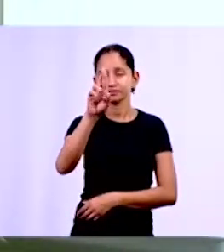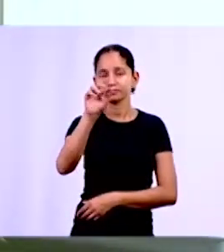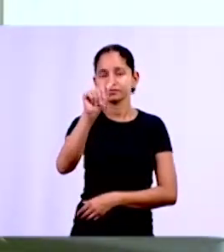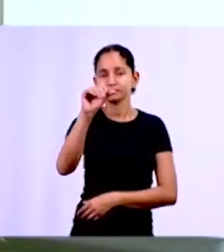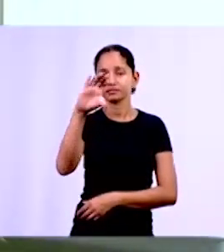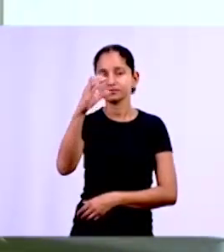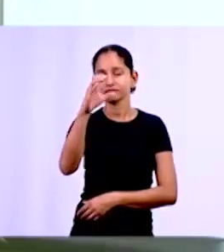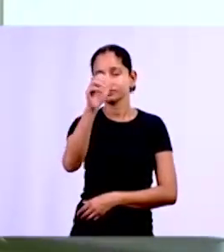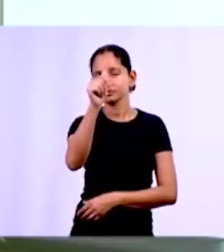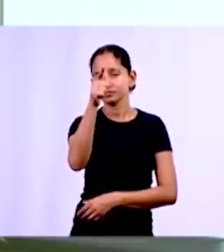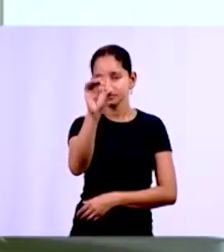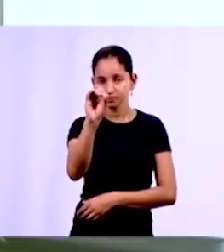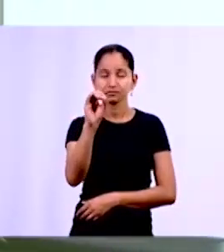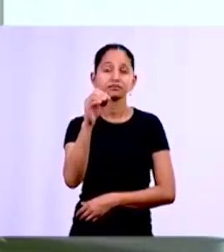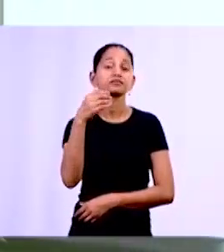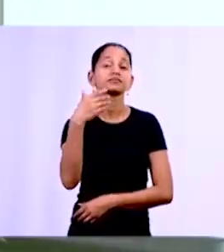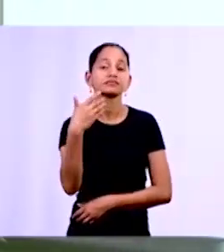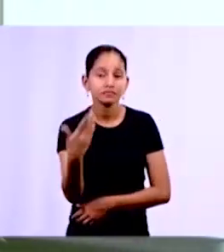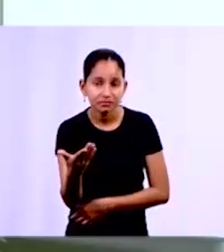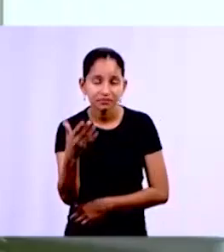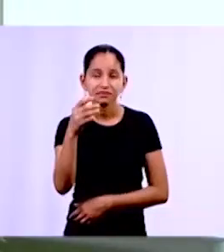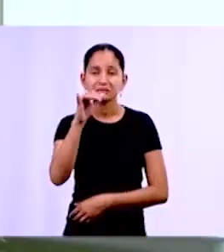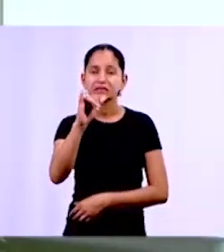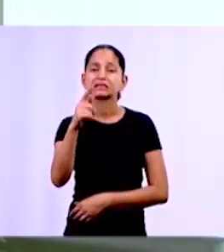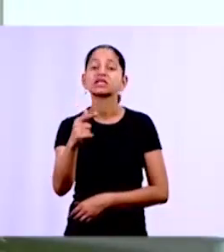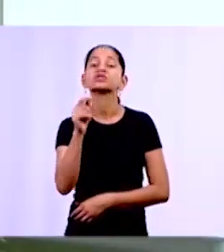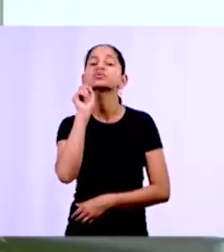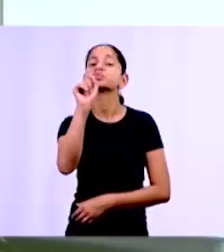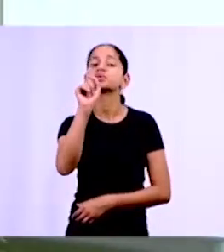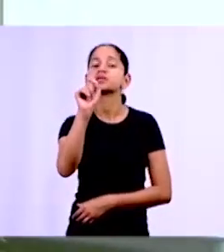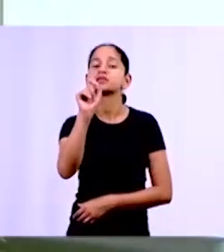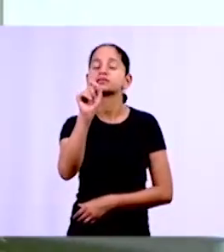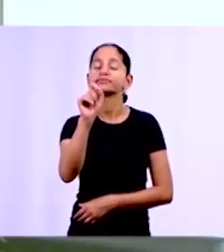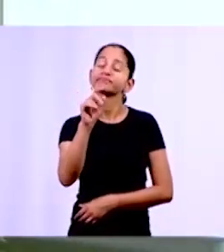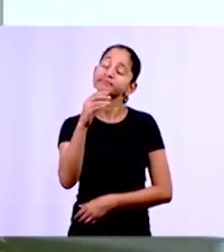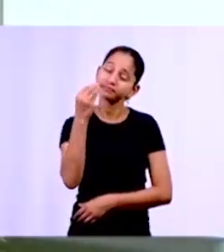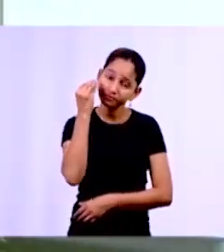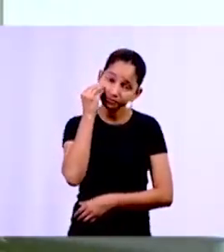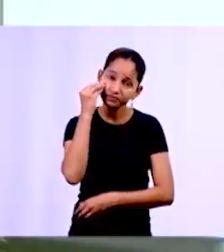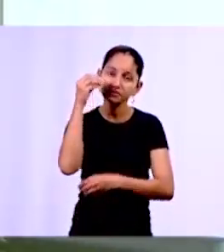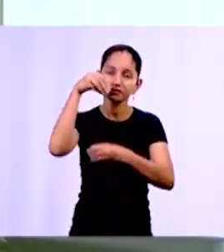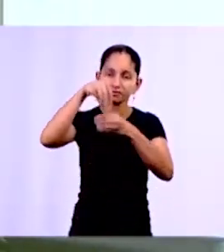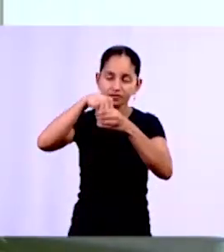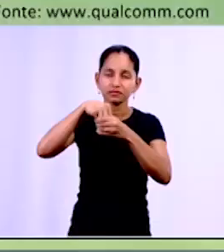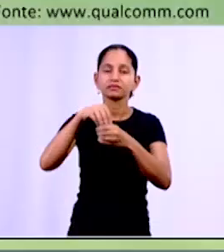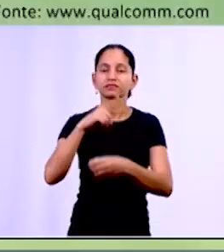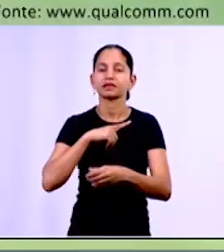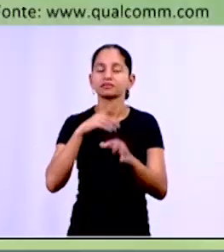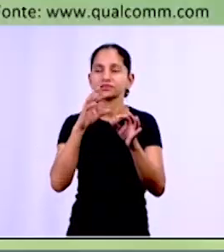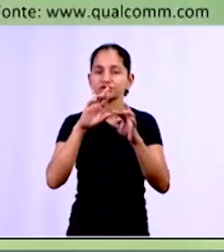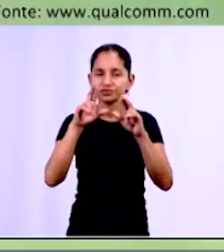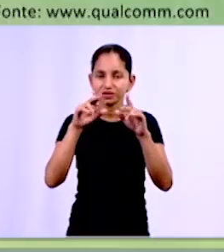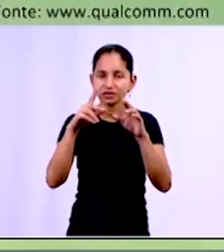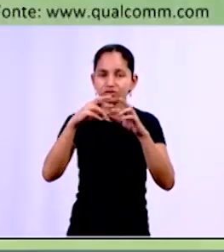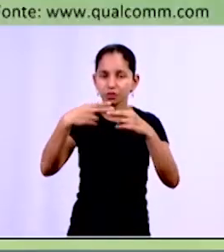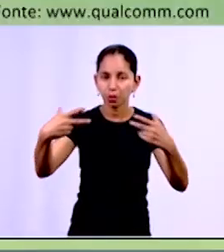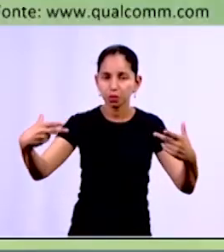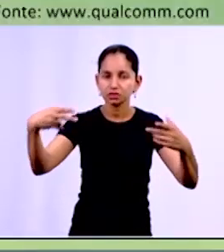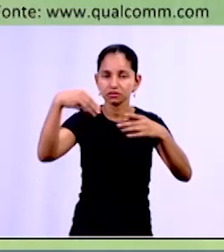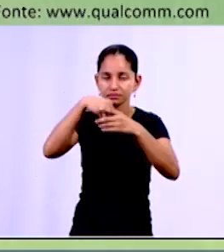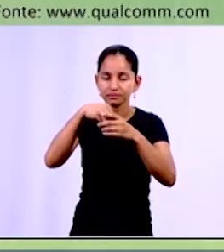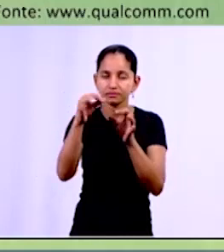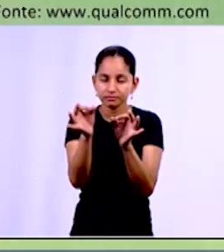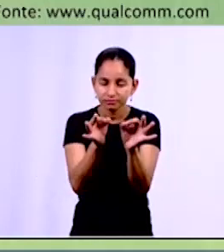que... Esse i7, qual é o i7? Não é um i7 qualquer, tem gerações dentro dele. Então, para vocês terem uma ideia, o i7